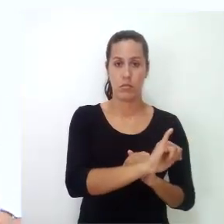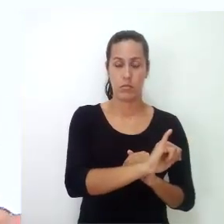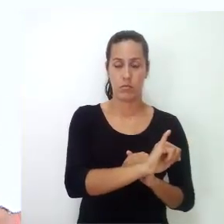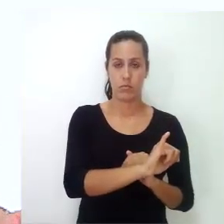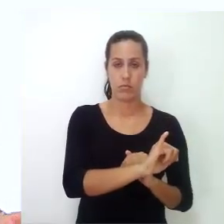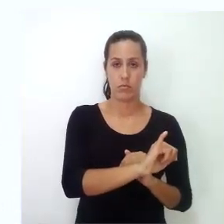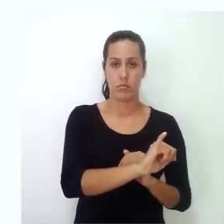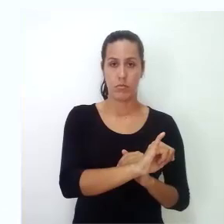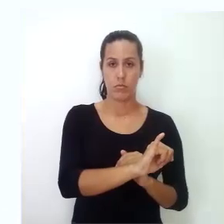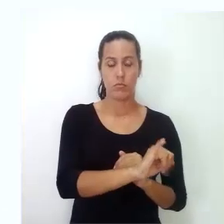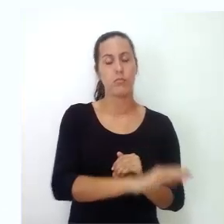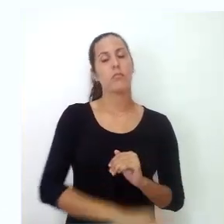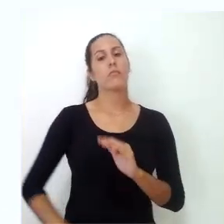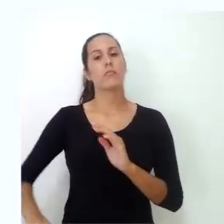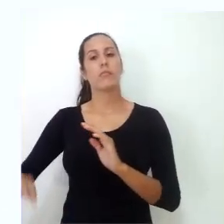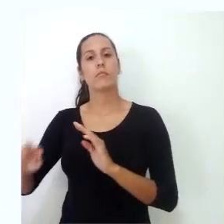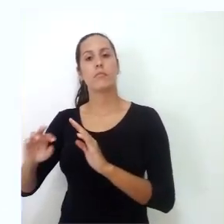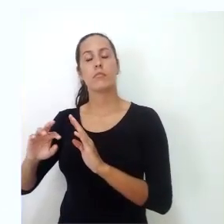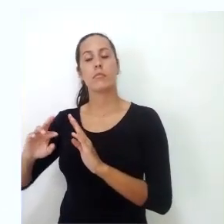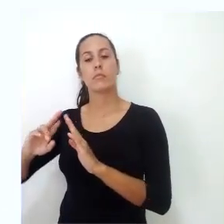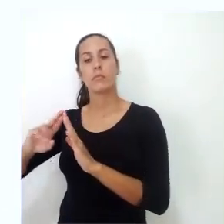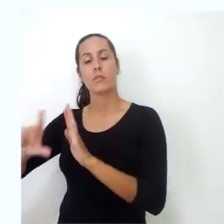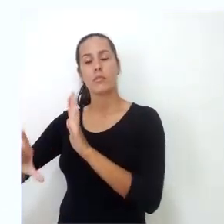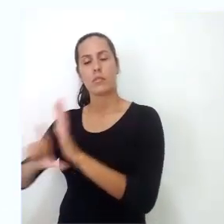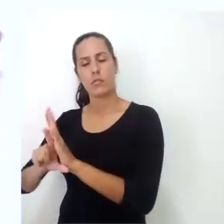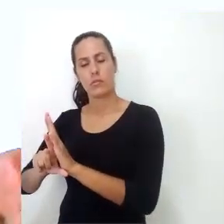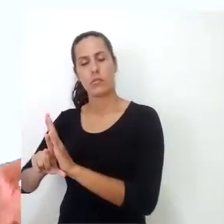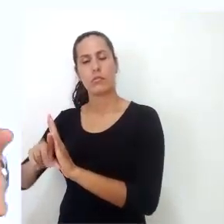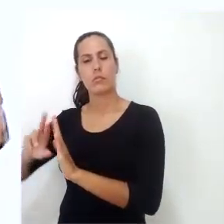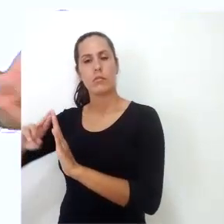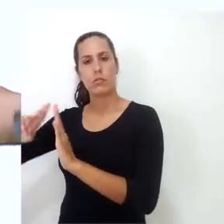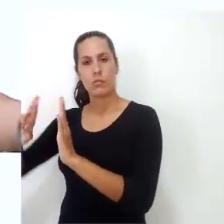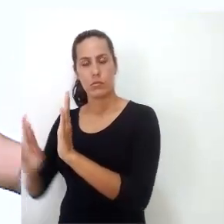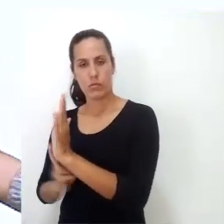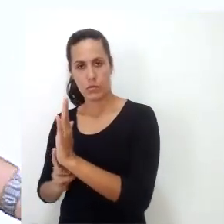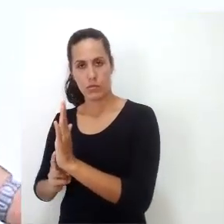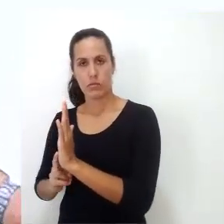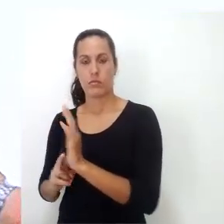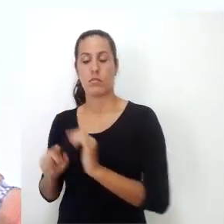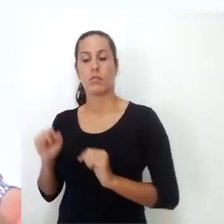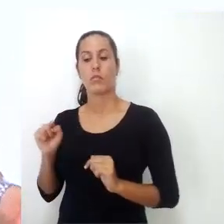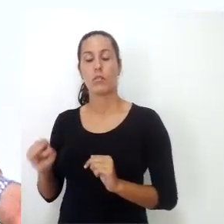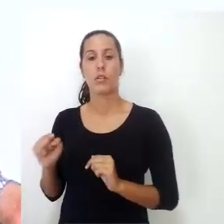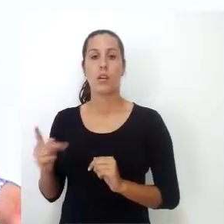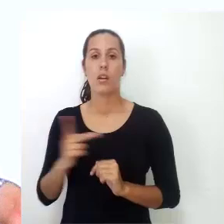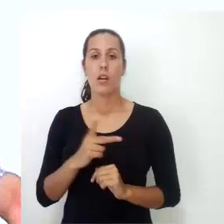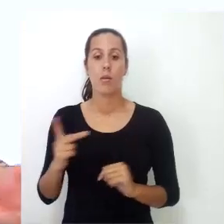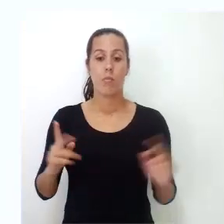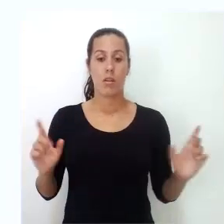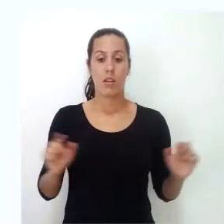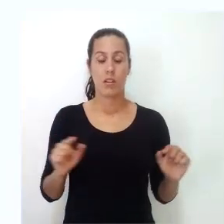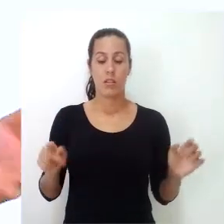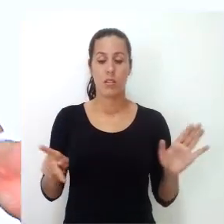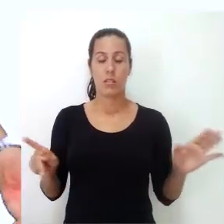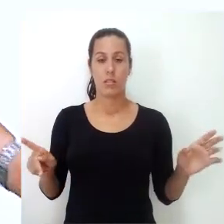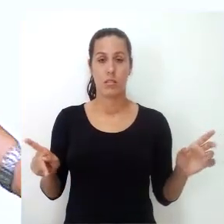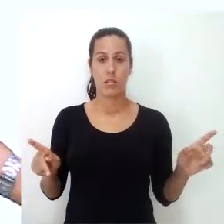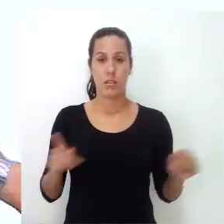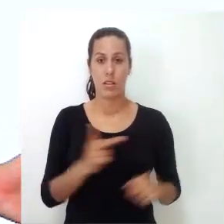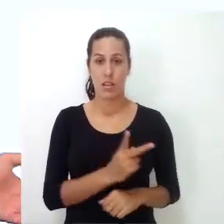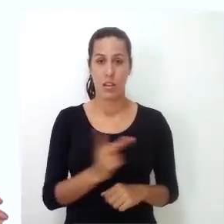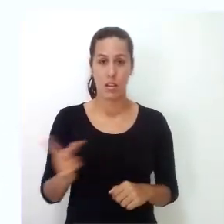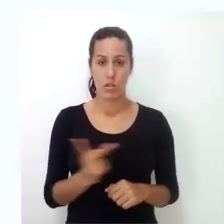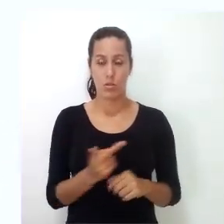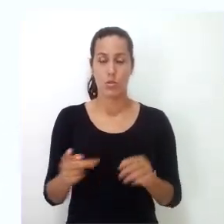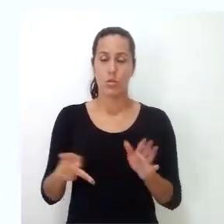normativo, ou seja, que haja normas para reger a vida em sociedade, certo? São textos, como eu